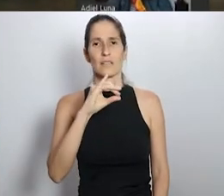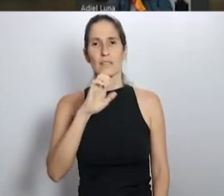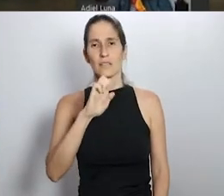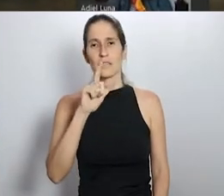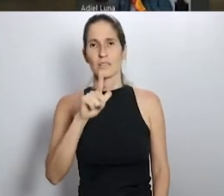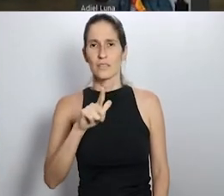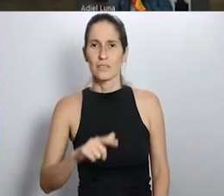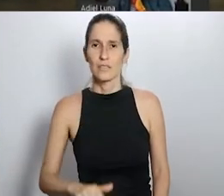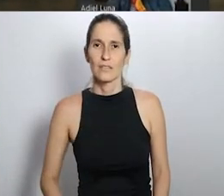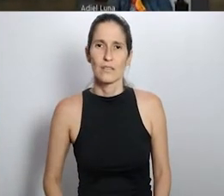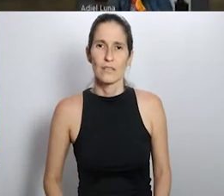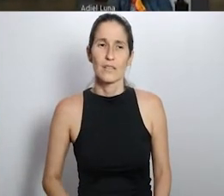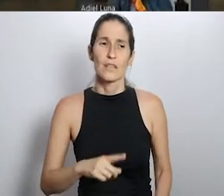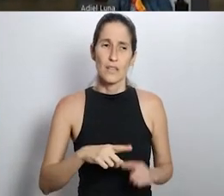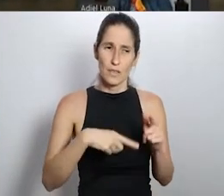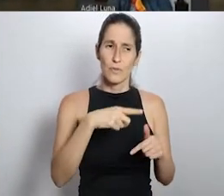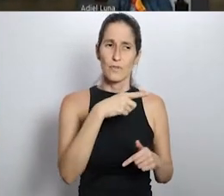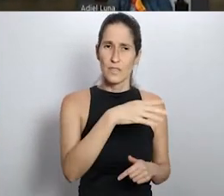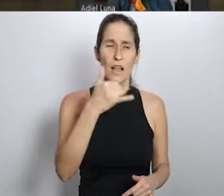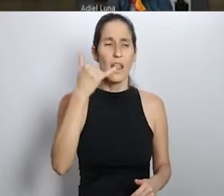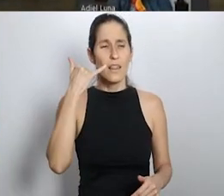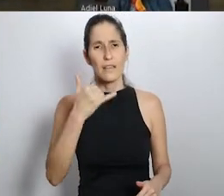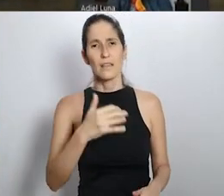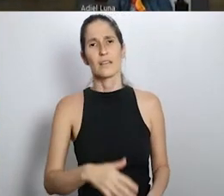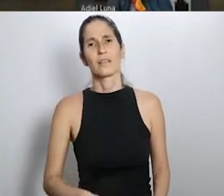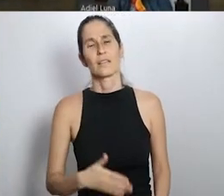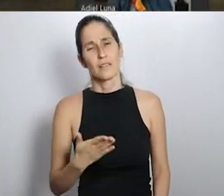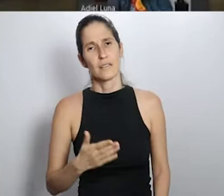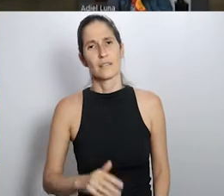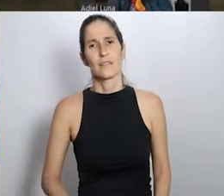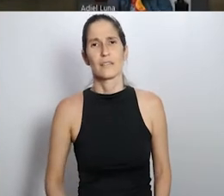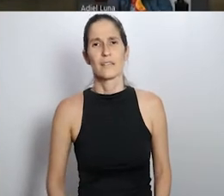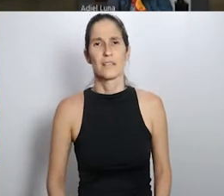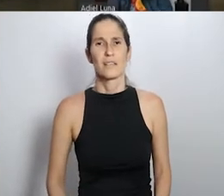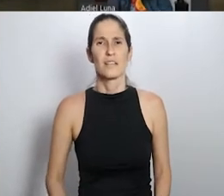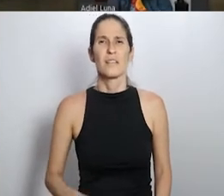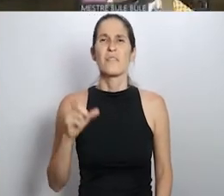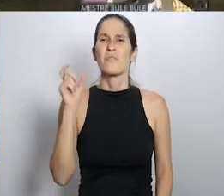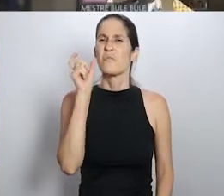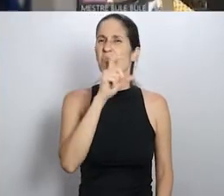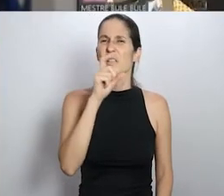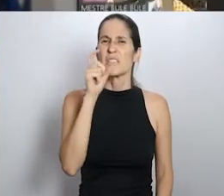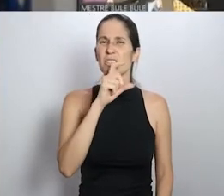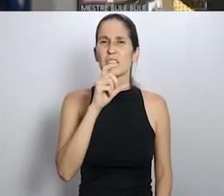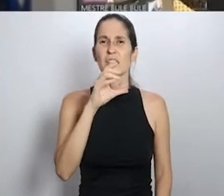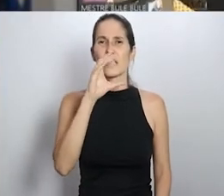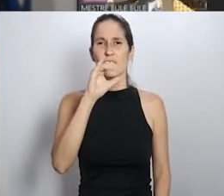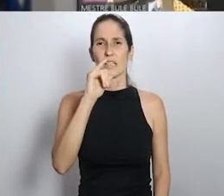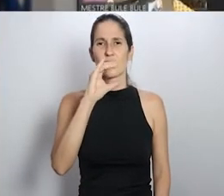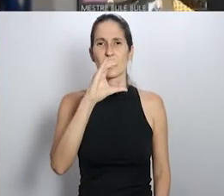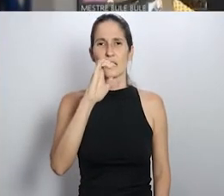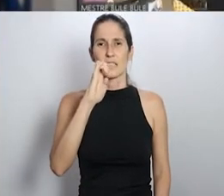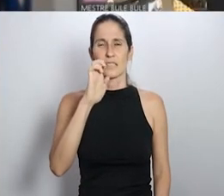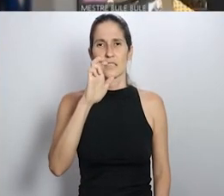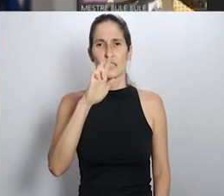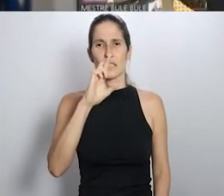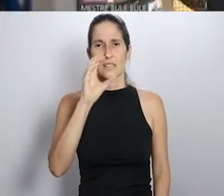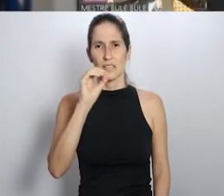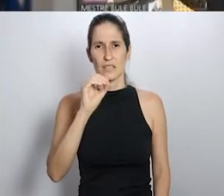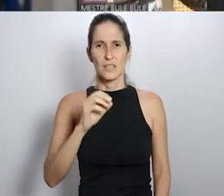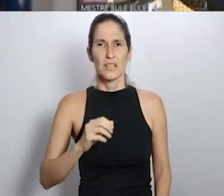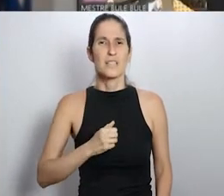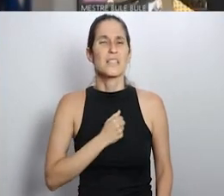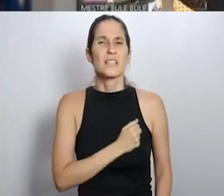você, compadre Adiel. Quando tiver um tempinho aí, dê uma ligada para ele, me falou. Olha, Cícero sente saudade, mas não